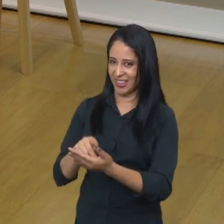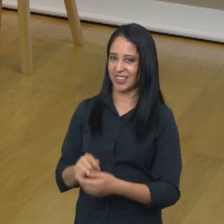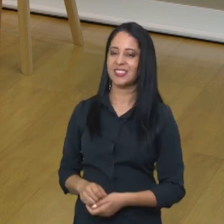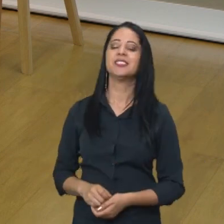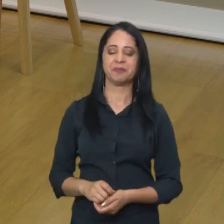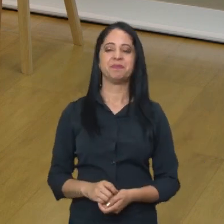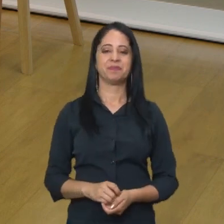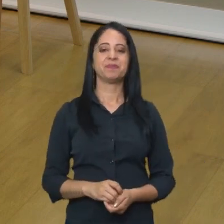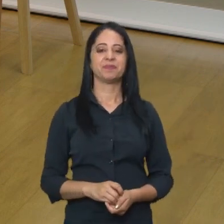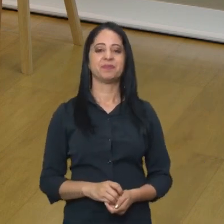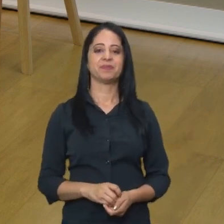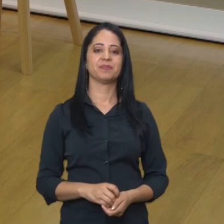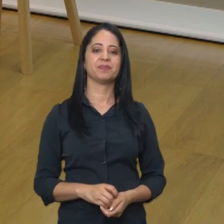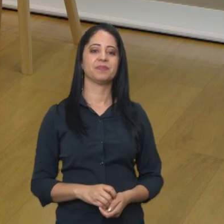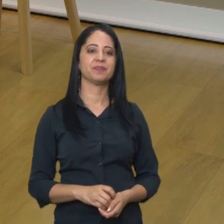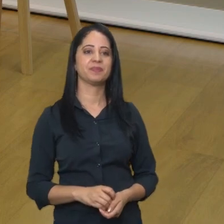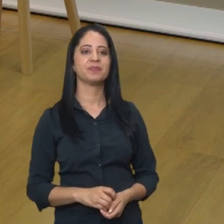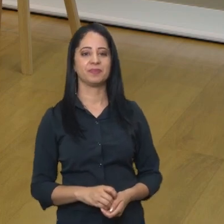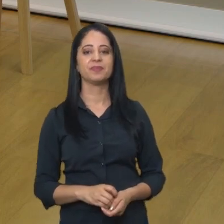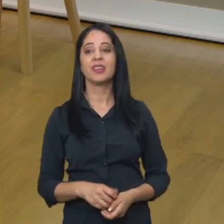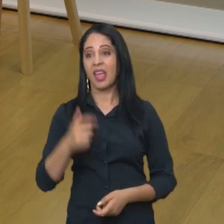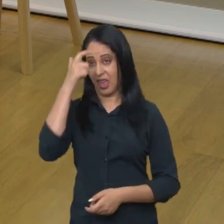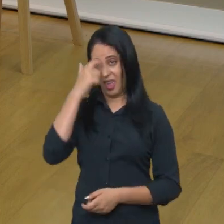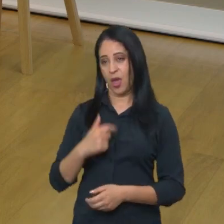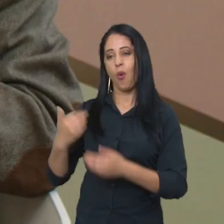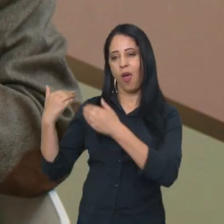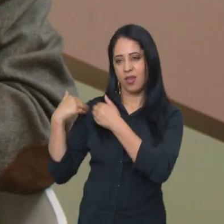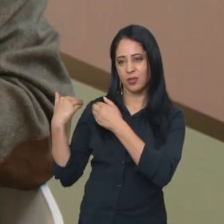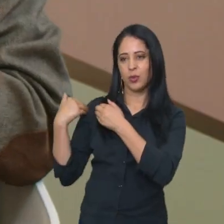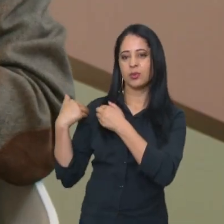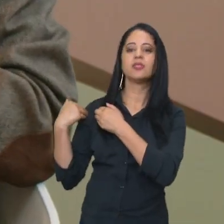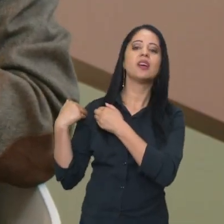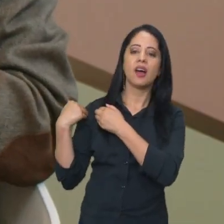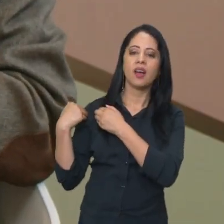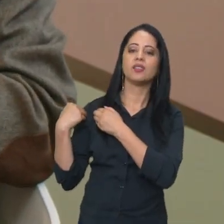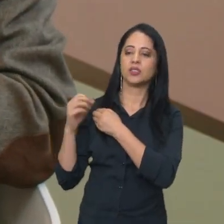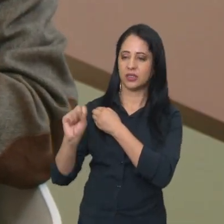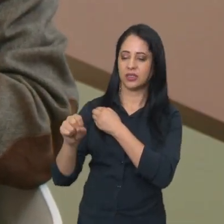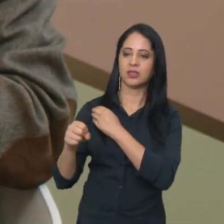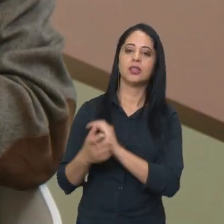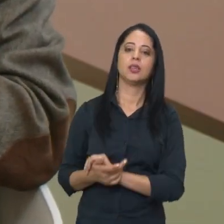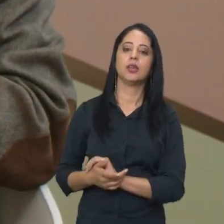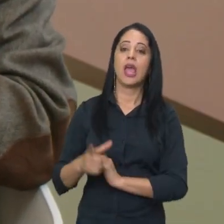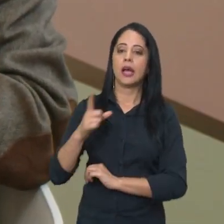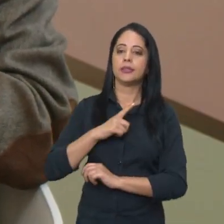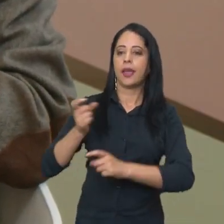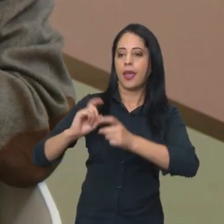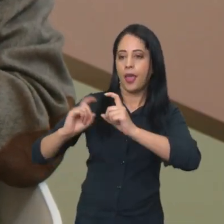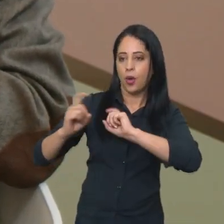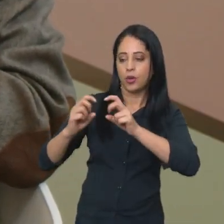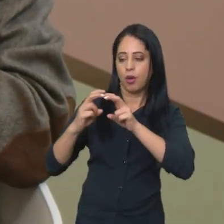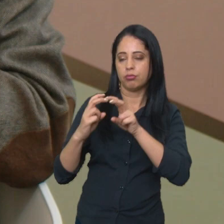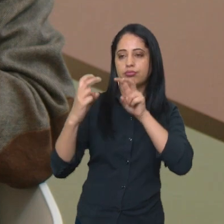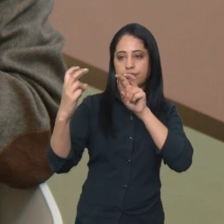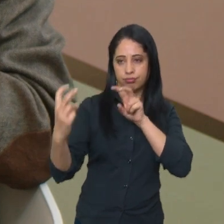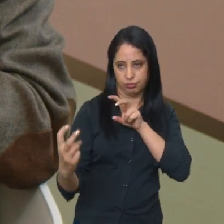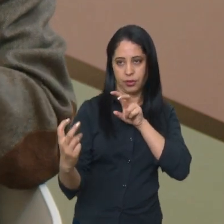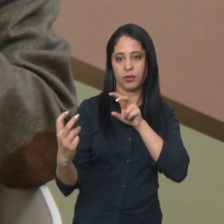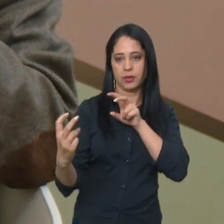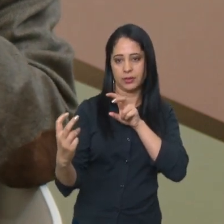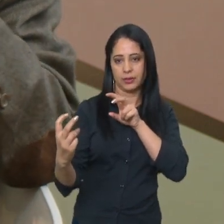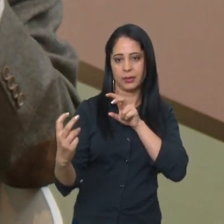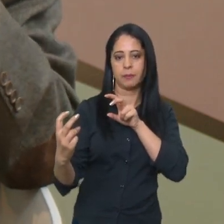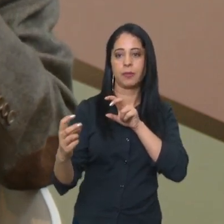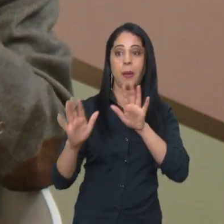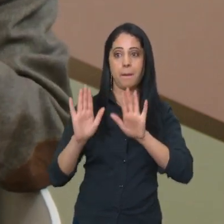daqui de São José. Mas é assim, agora, pós-pandemia... a gente faz reuniões online, portanto, você pode participar.